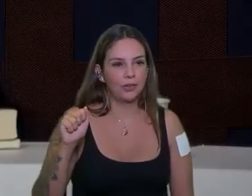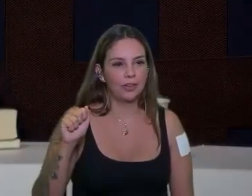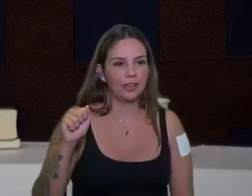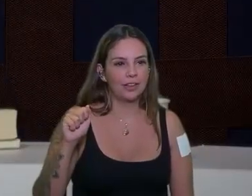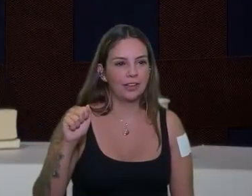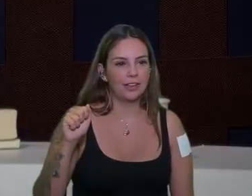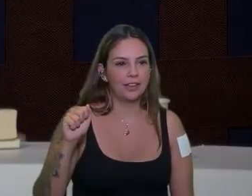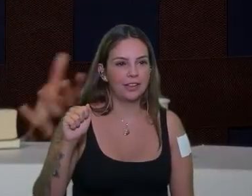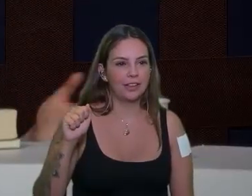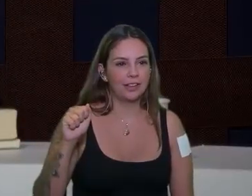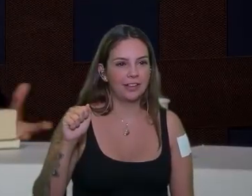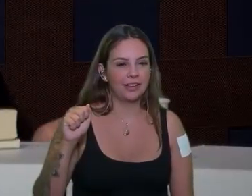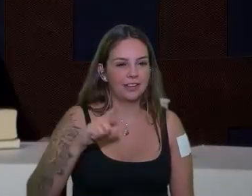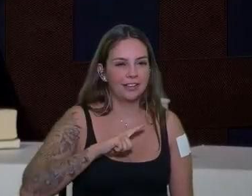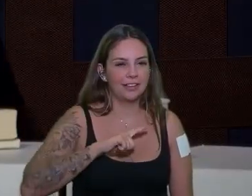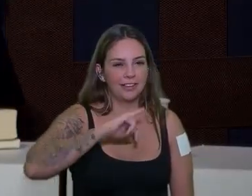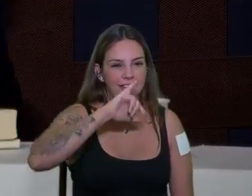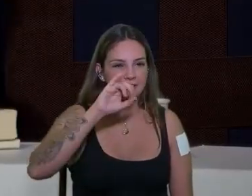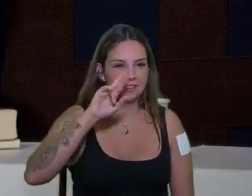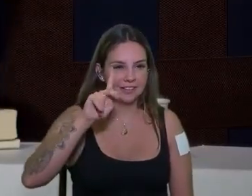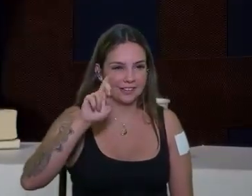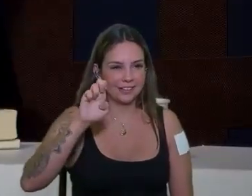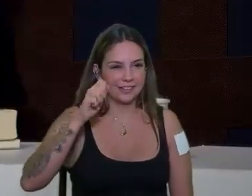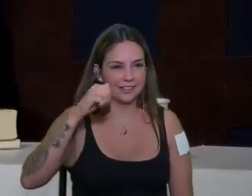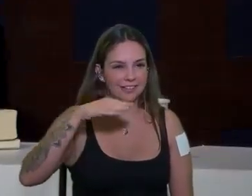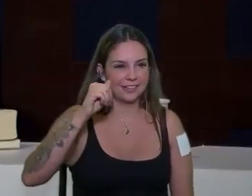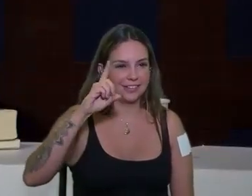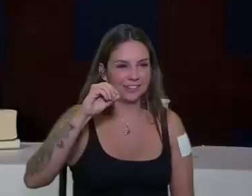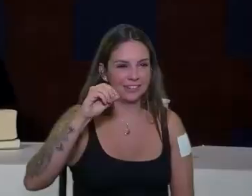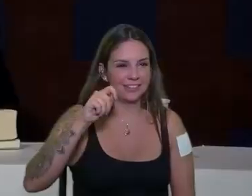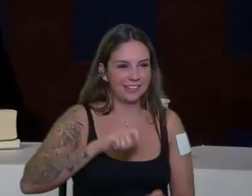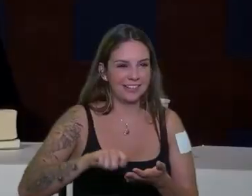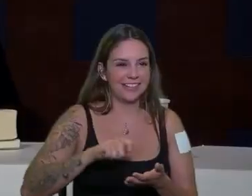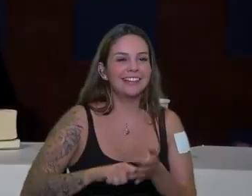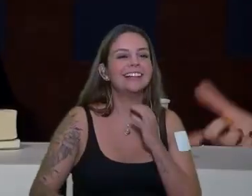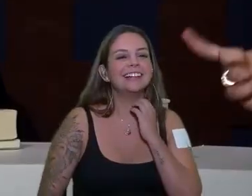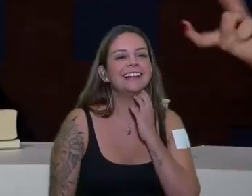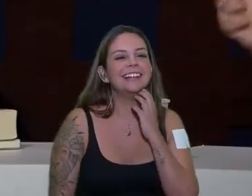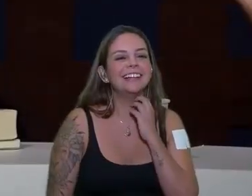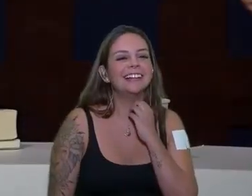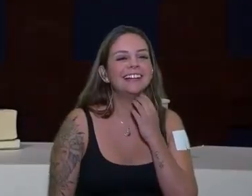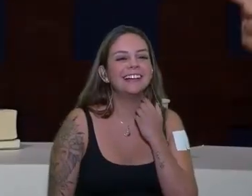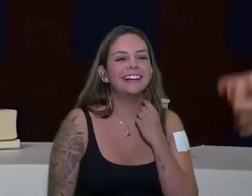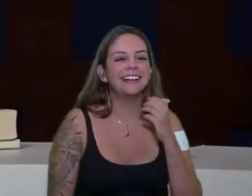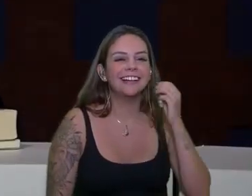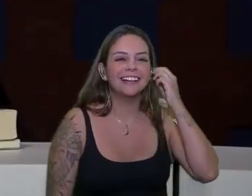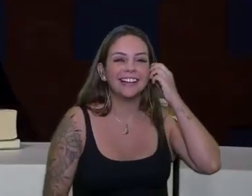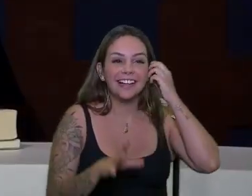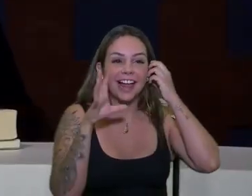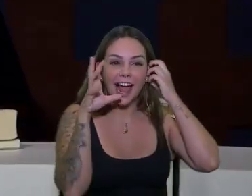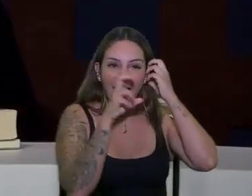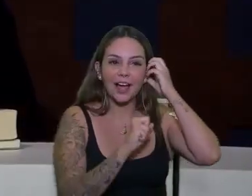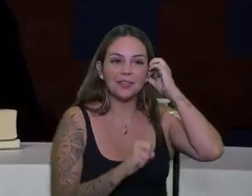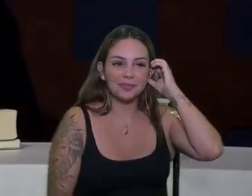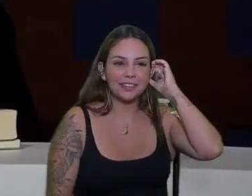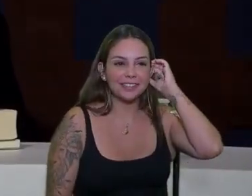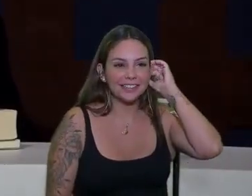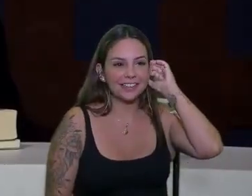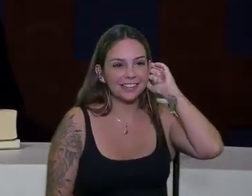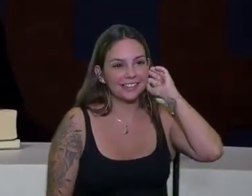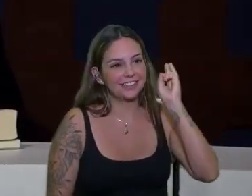calor. Tem o Jorge Amado. Tem o Jorge Amado, Escritor. literatura. Você foi muito rápida. Nossa,